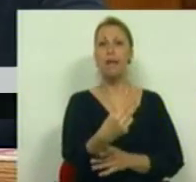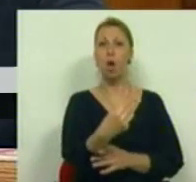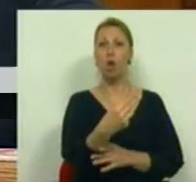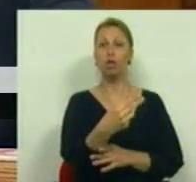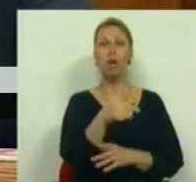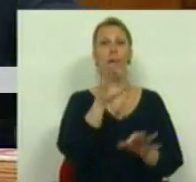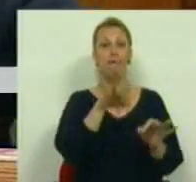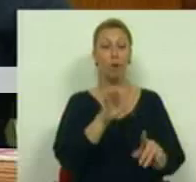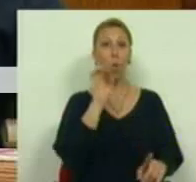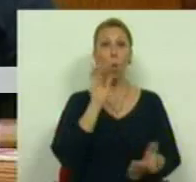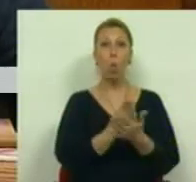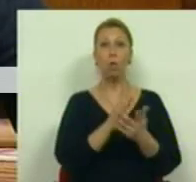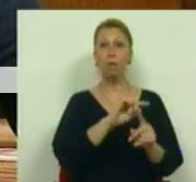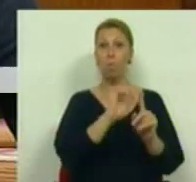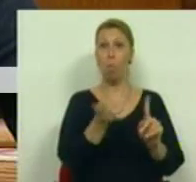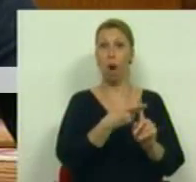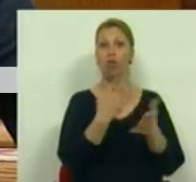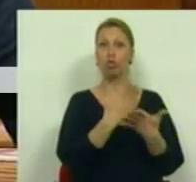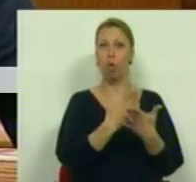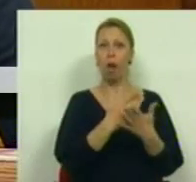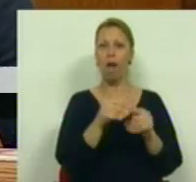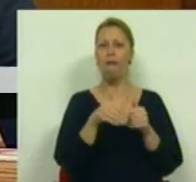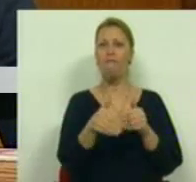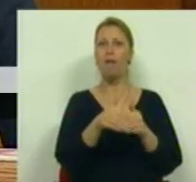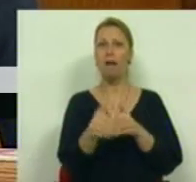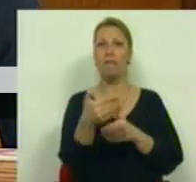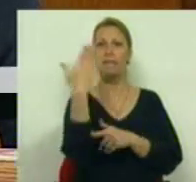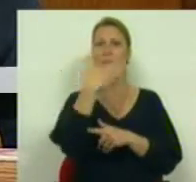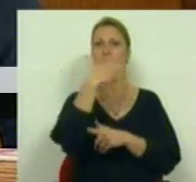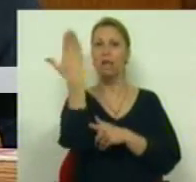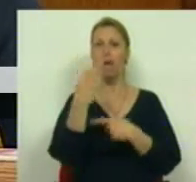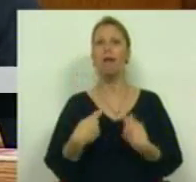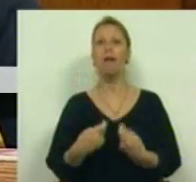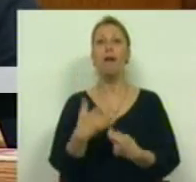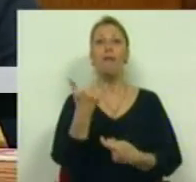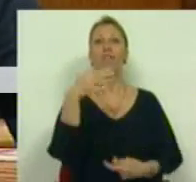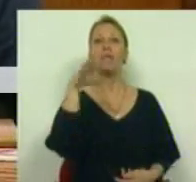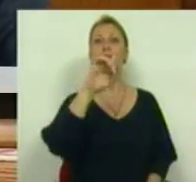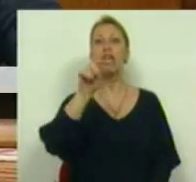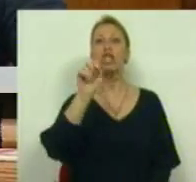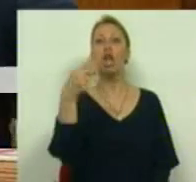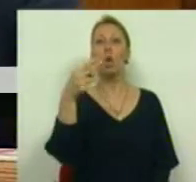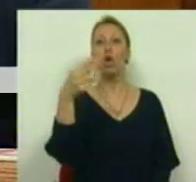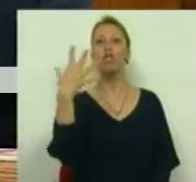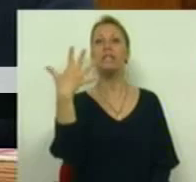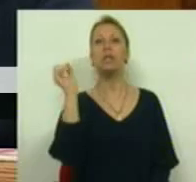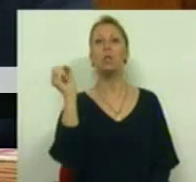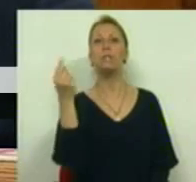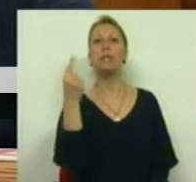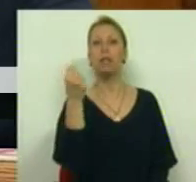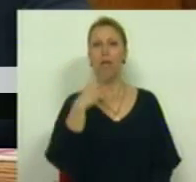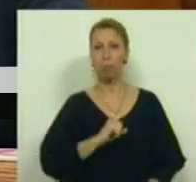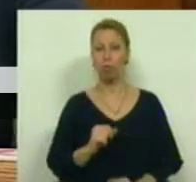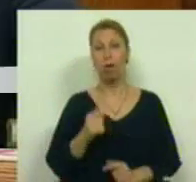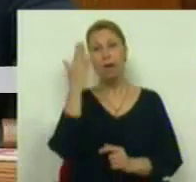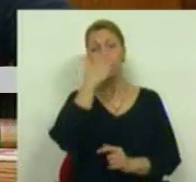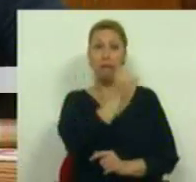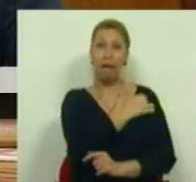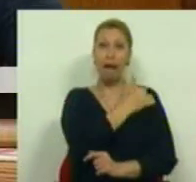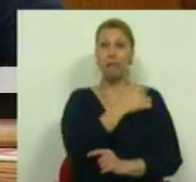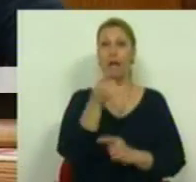PSD e CDS estão no poder. Façamos as contas. Uma família de Lisboa com uma criança na escolaridade obrigatória, que